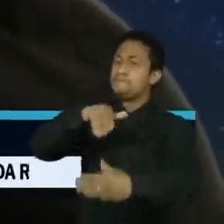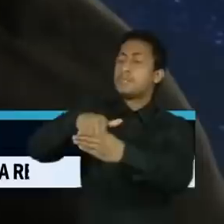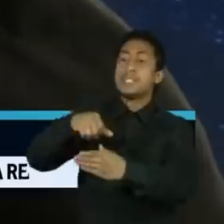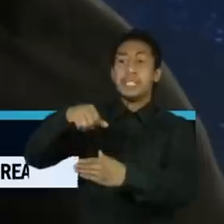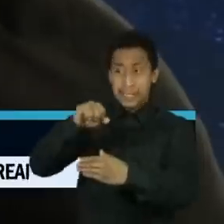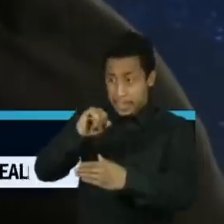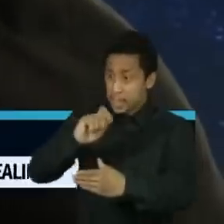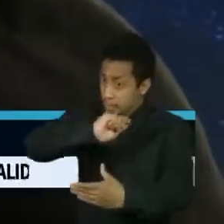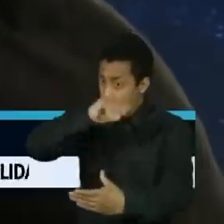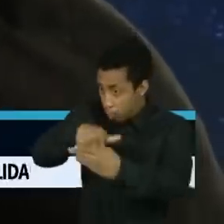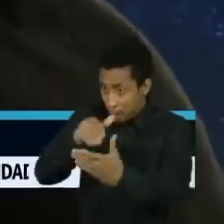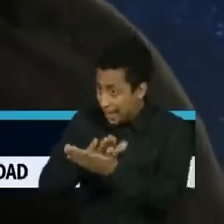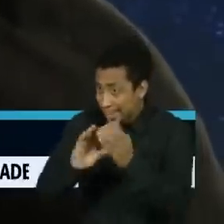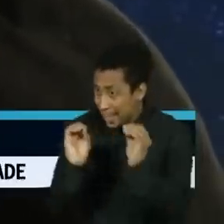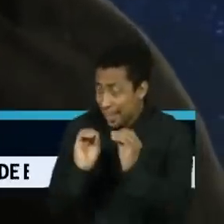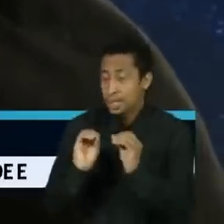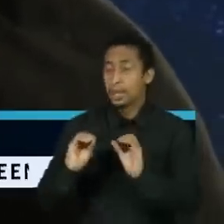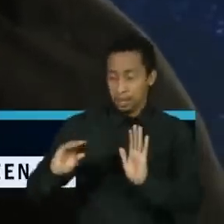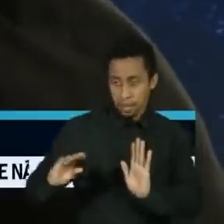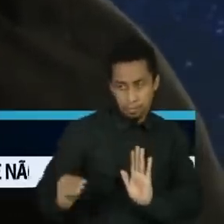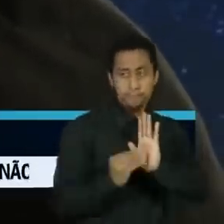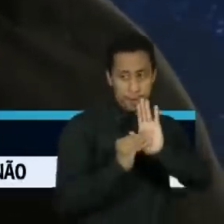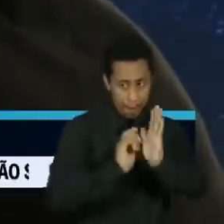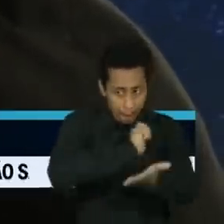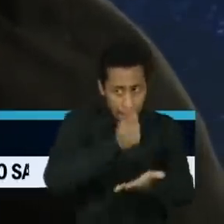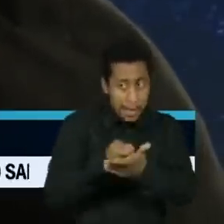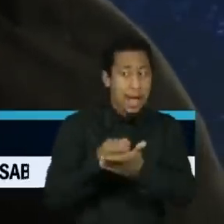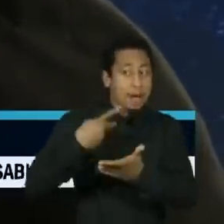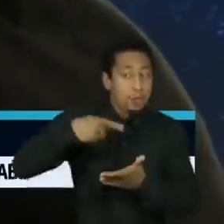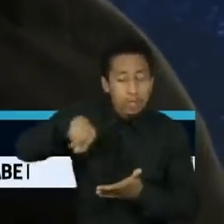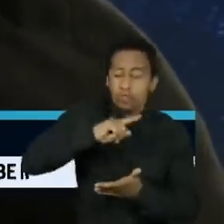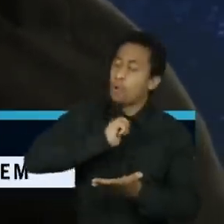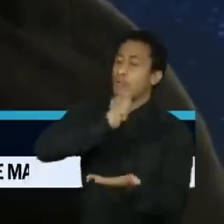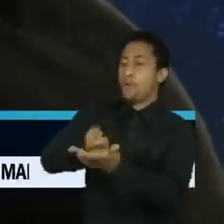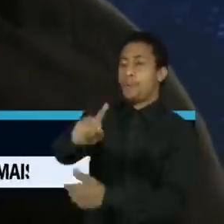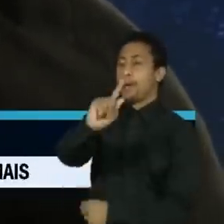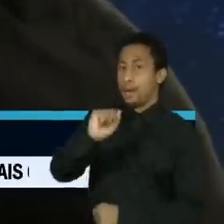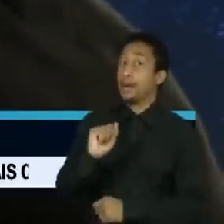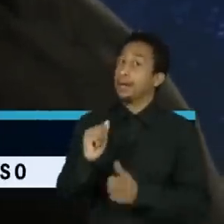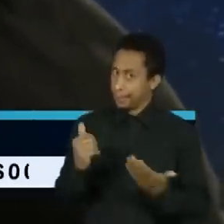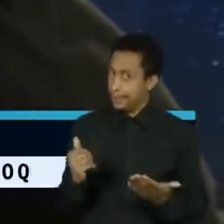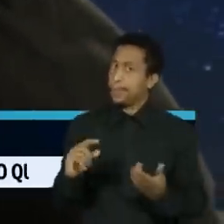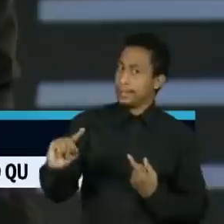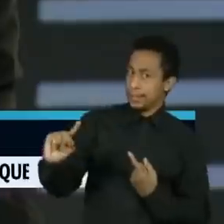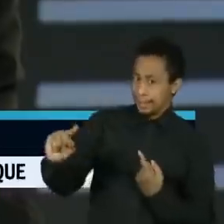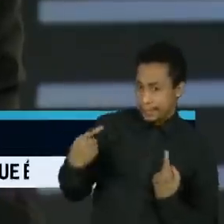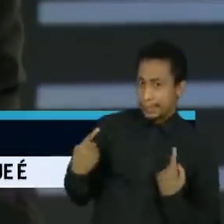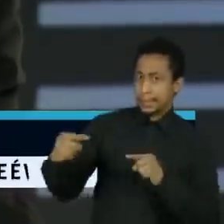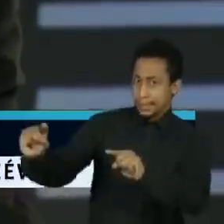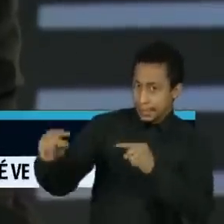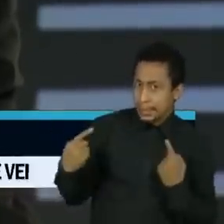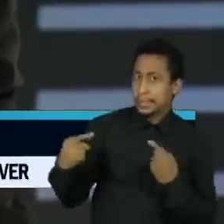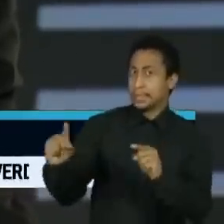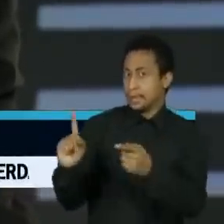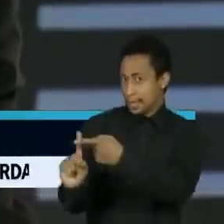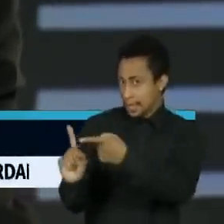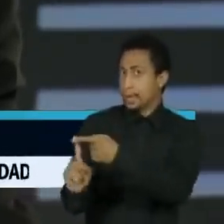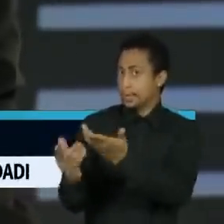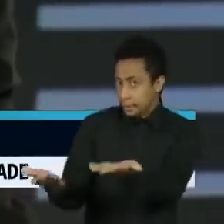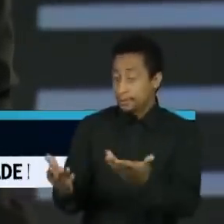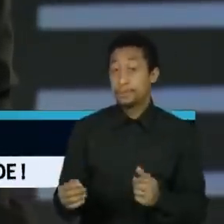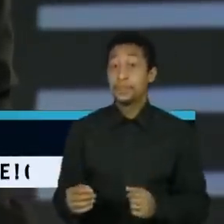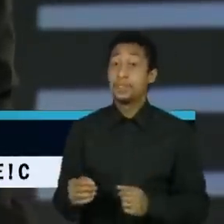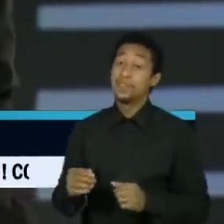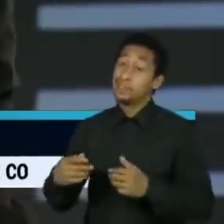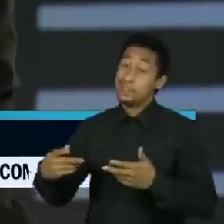pagar as emendas parlamentares. É a velha política a todo vapor. É a política de sempre. A